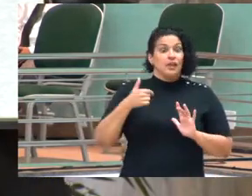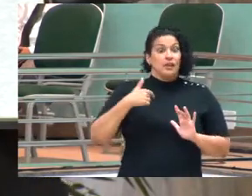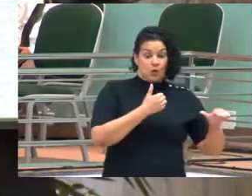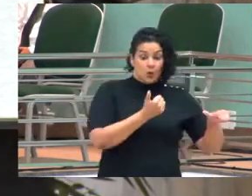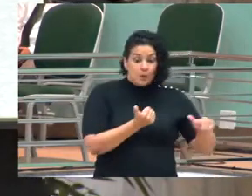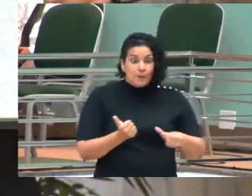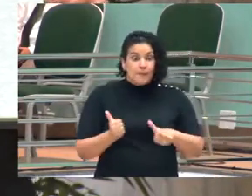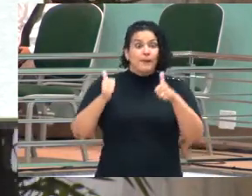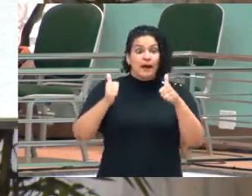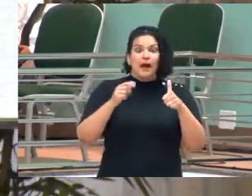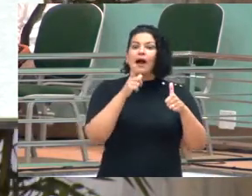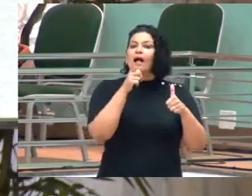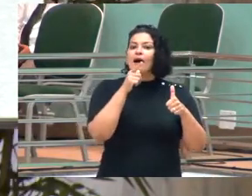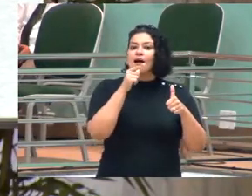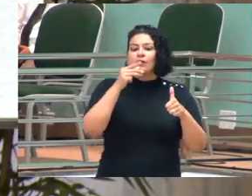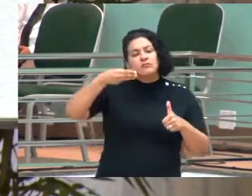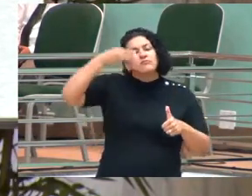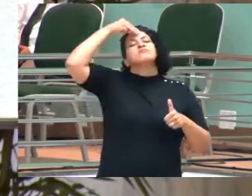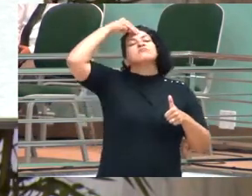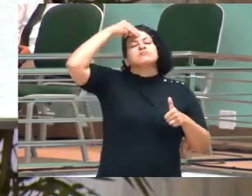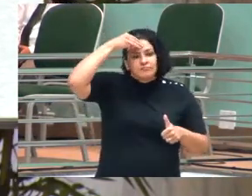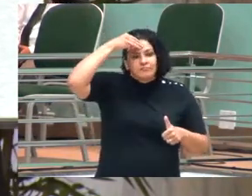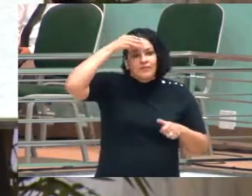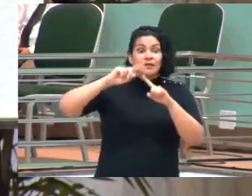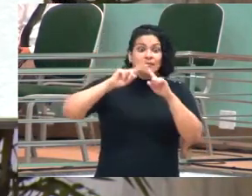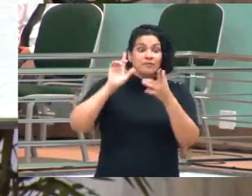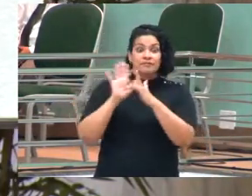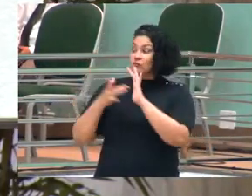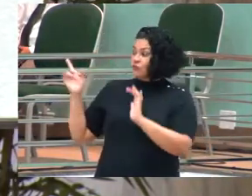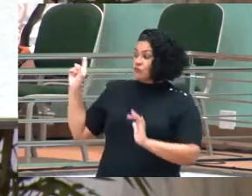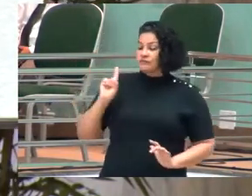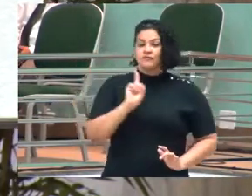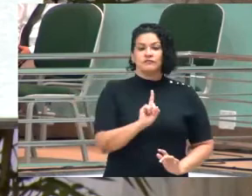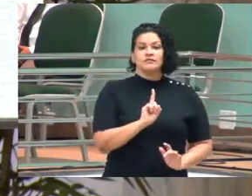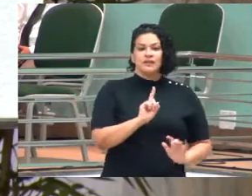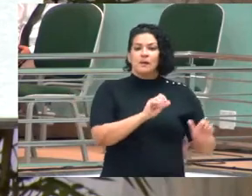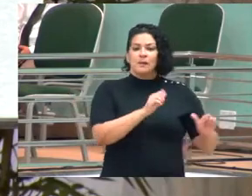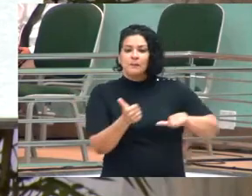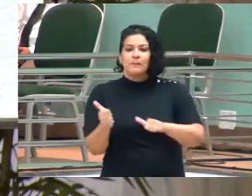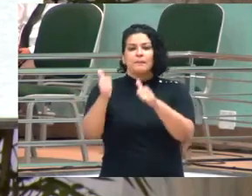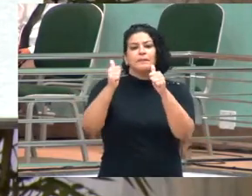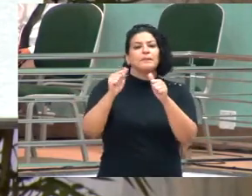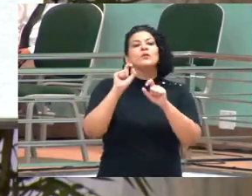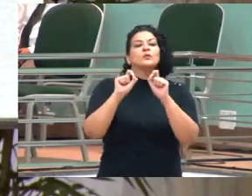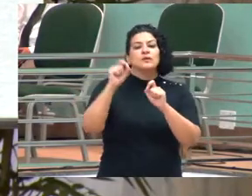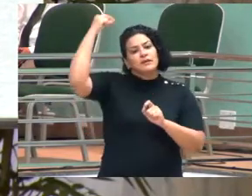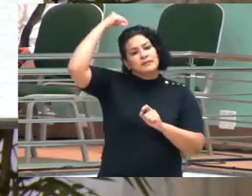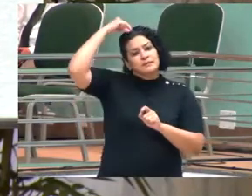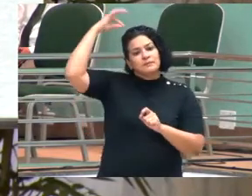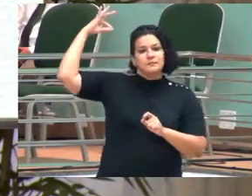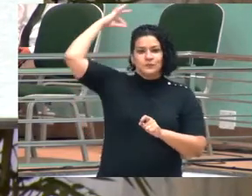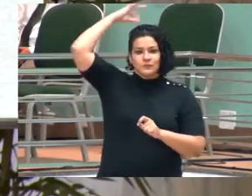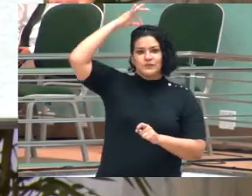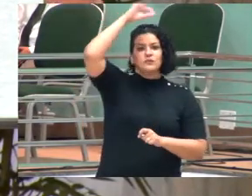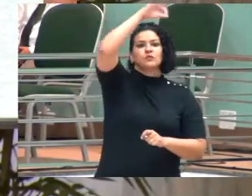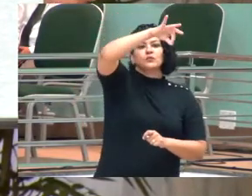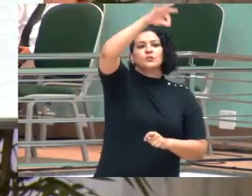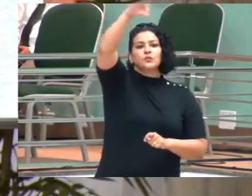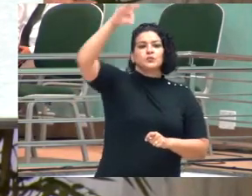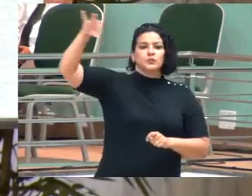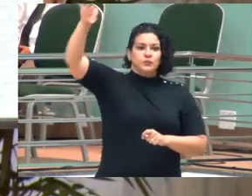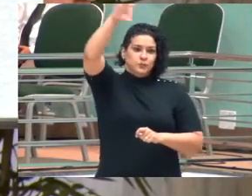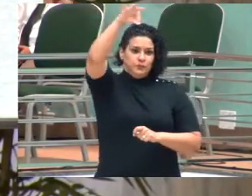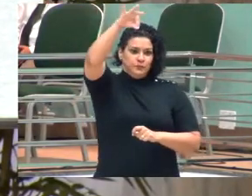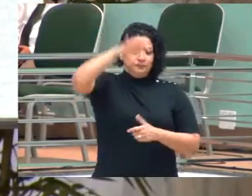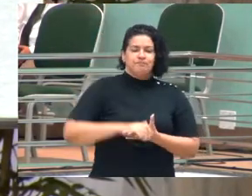Santo. Oremos. Senhor Deus e Pai, te louvamos e agradecemos ao Senhor, porque a tua palavra ela é viva